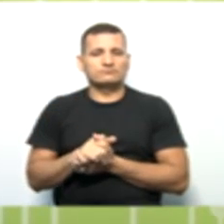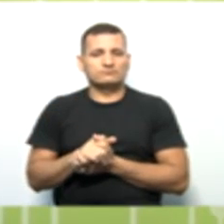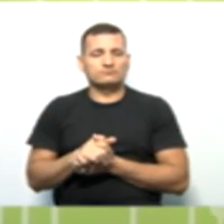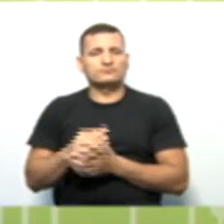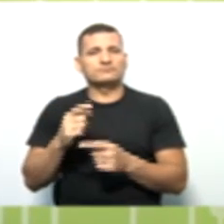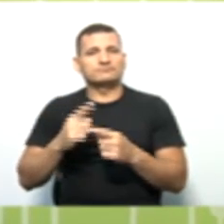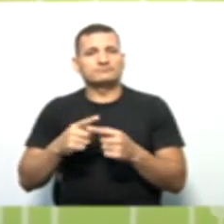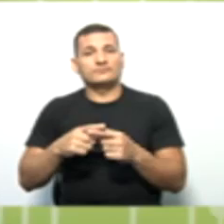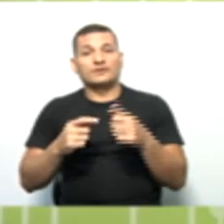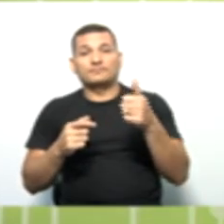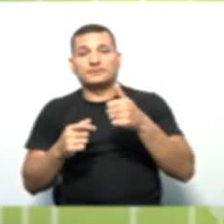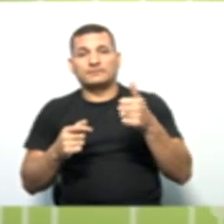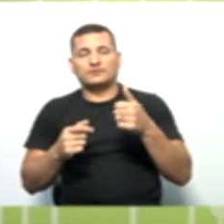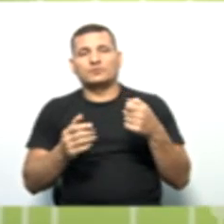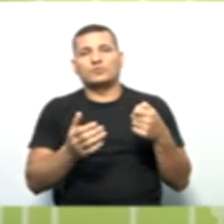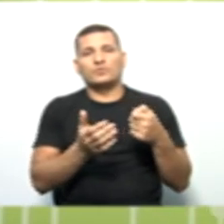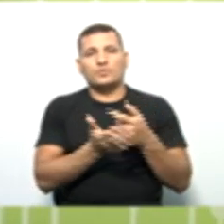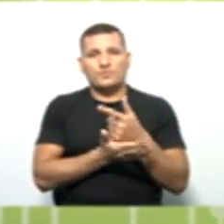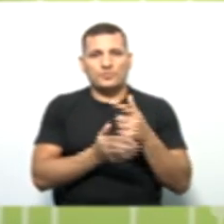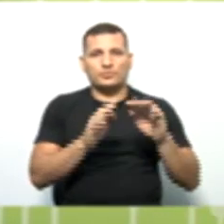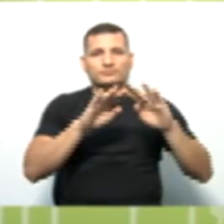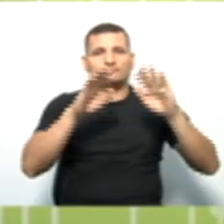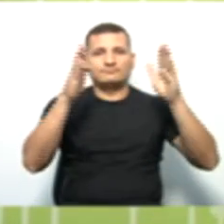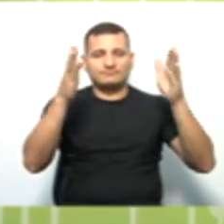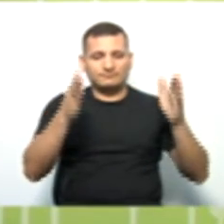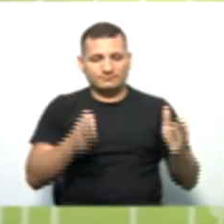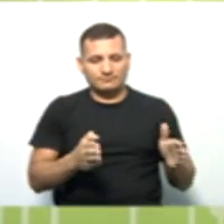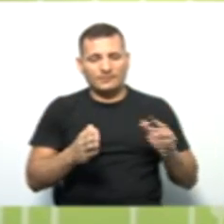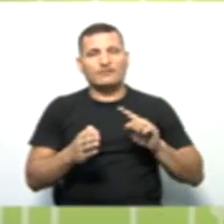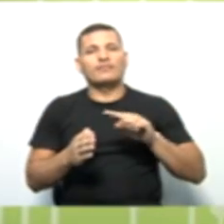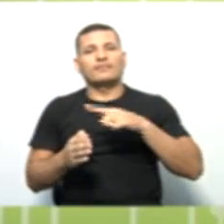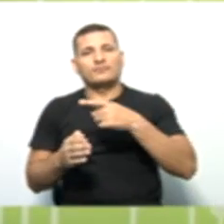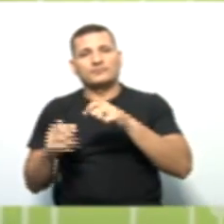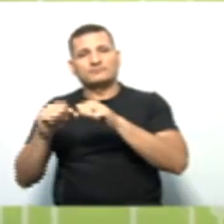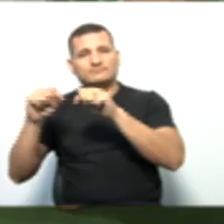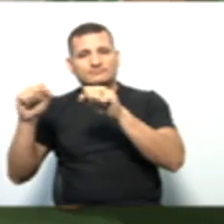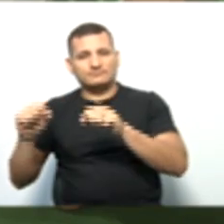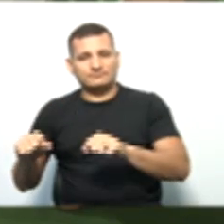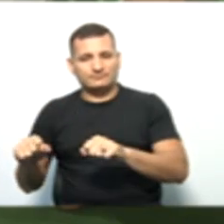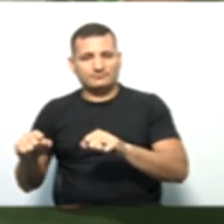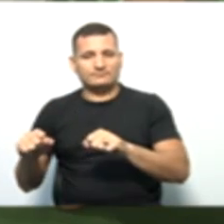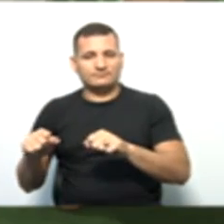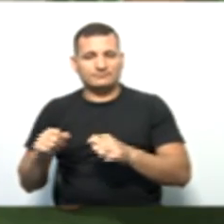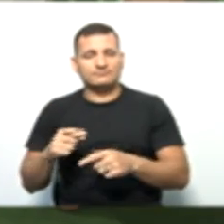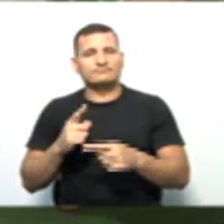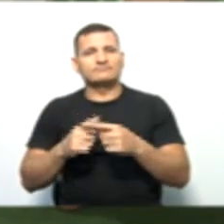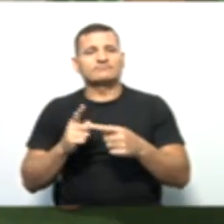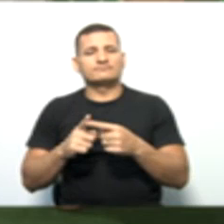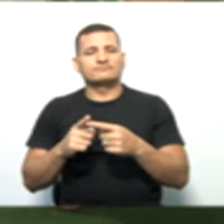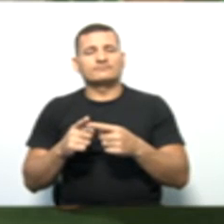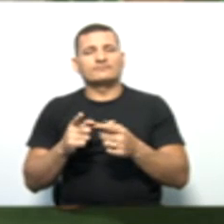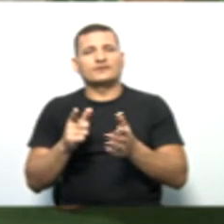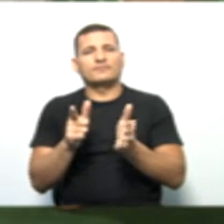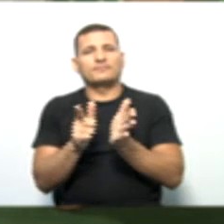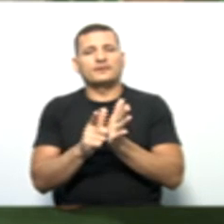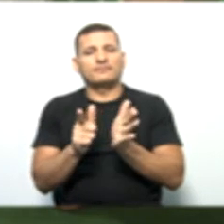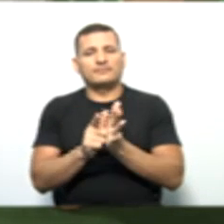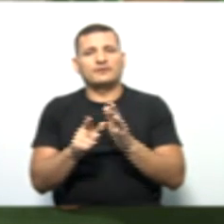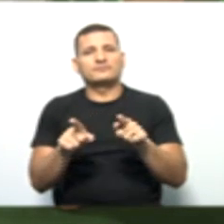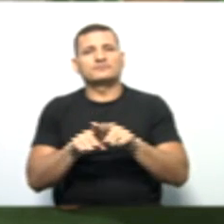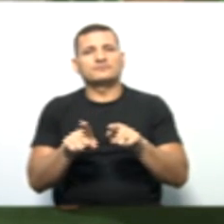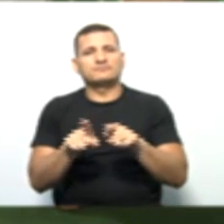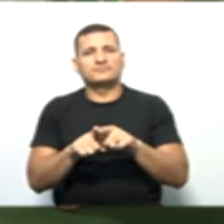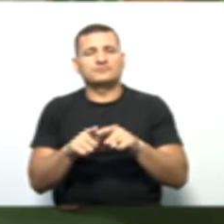primeiro o equipamento para depois mexer no sistema. Olha só a complexidade. Mas, enfim, não vem ao caso, né? Porque até o tamanho da folha, né, professor, tem que ser projetado aí.